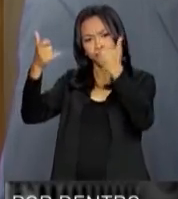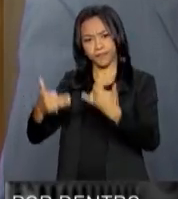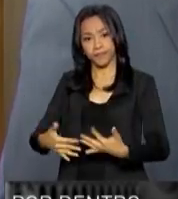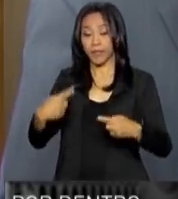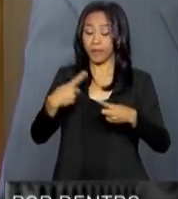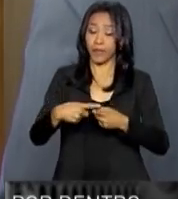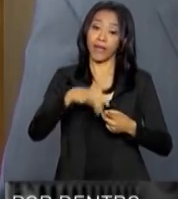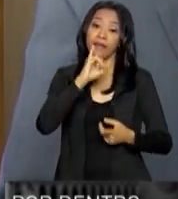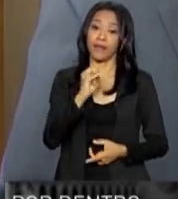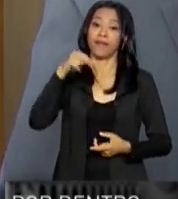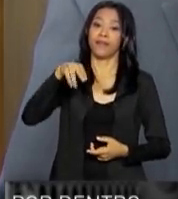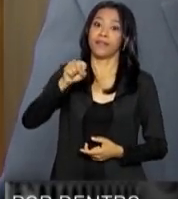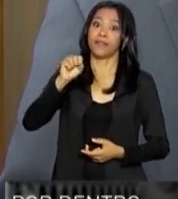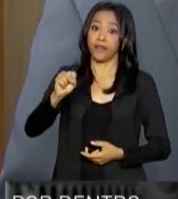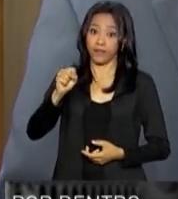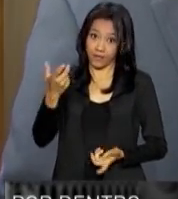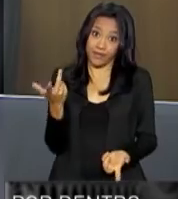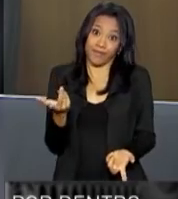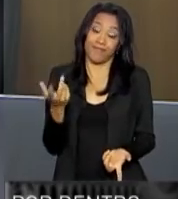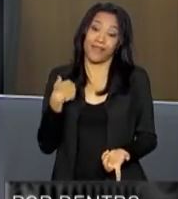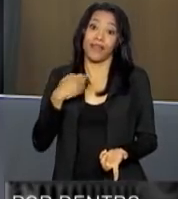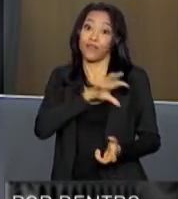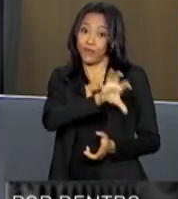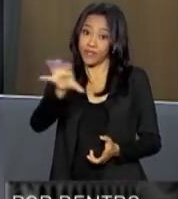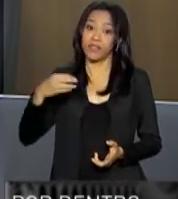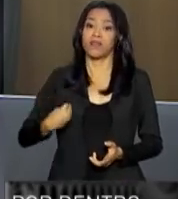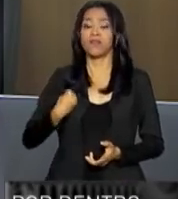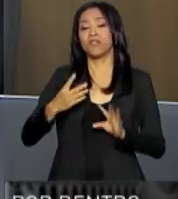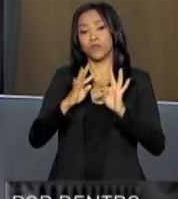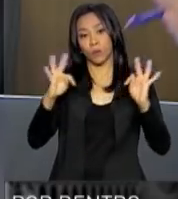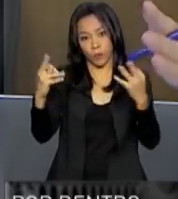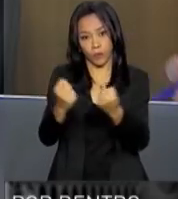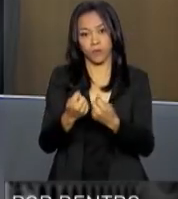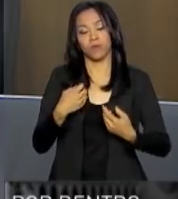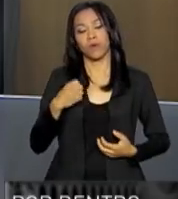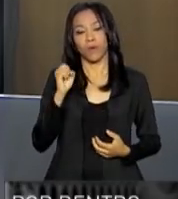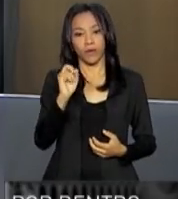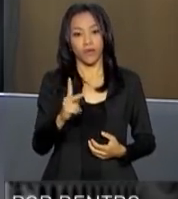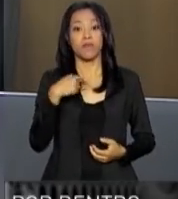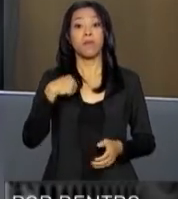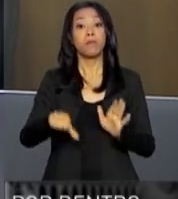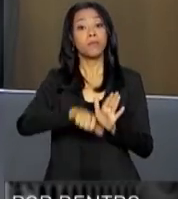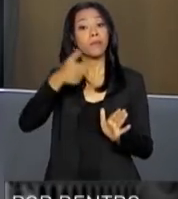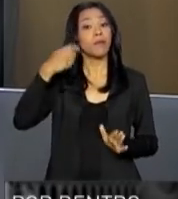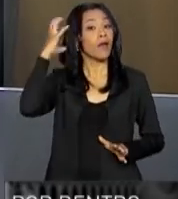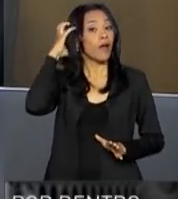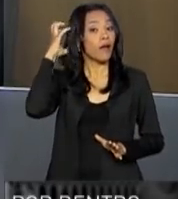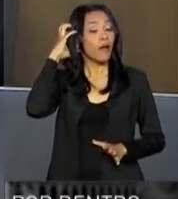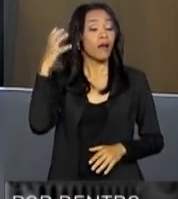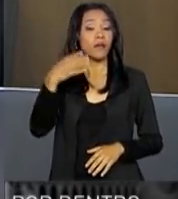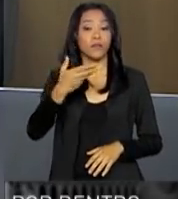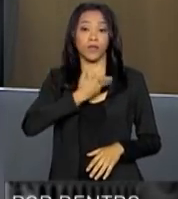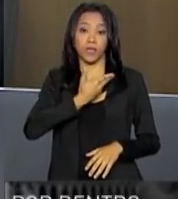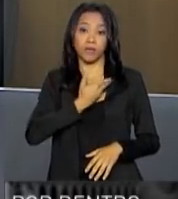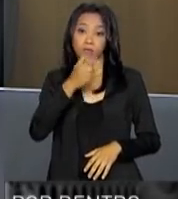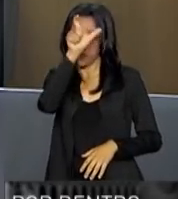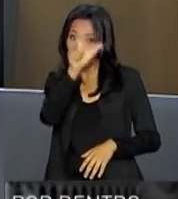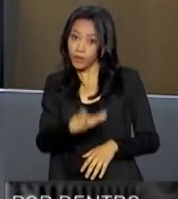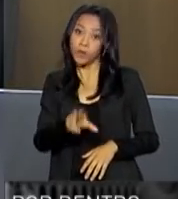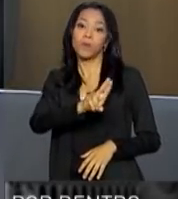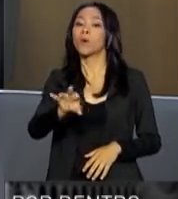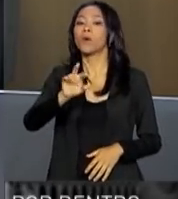que afeta a vida de todo brasileiro é com certeza bem então a gente vai pra nossa primeira rádio na linha vamos conversar com meu colega walter lima da